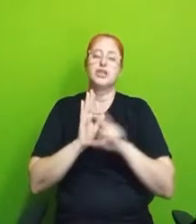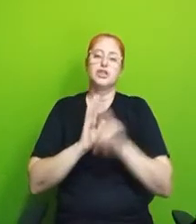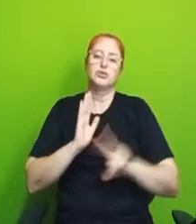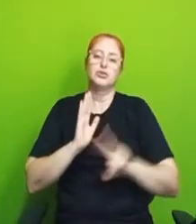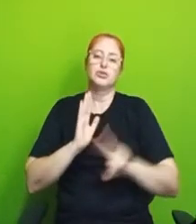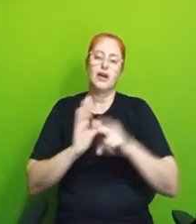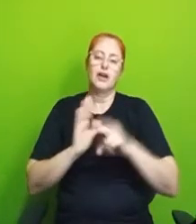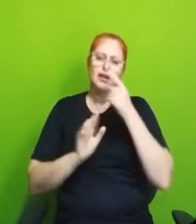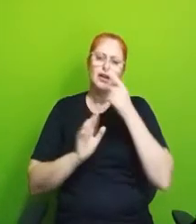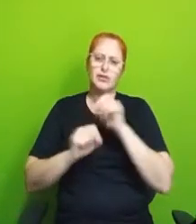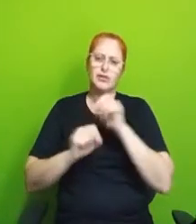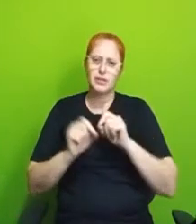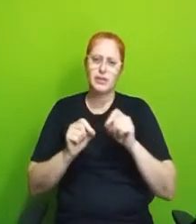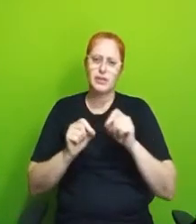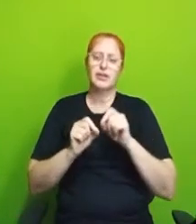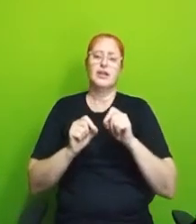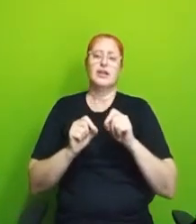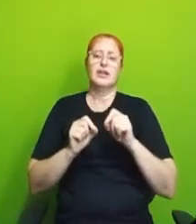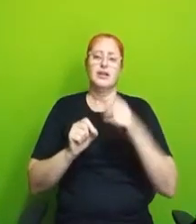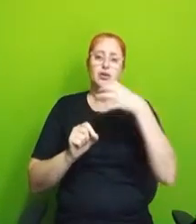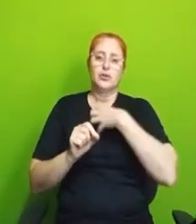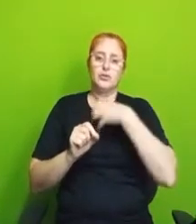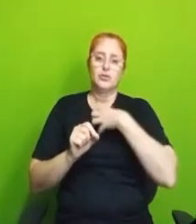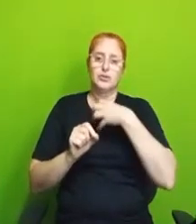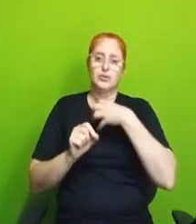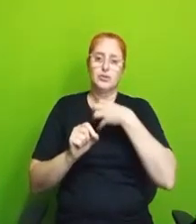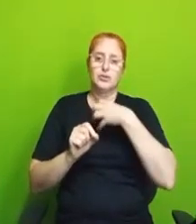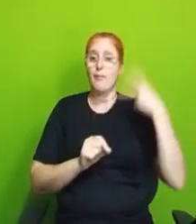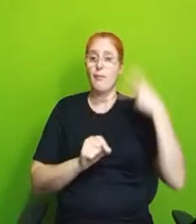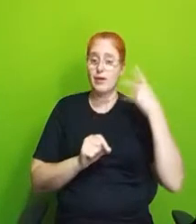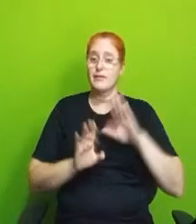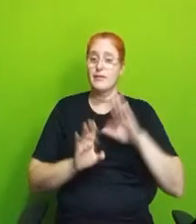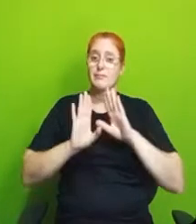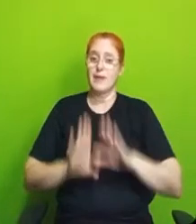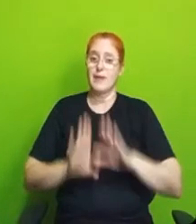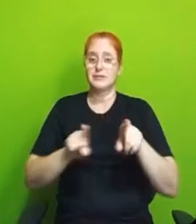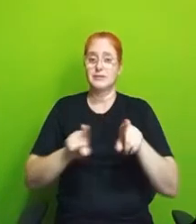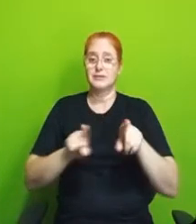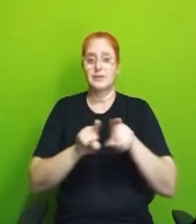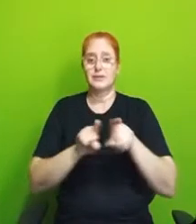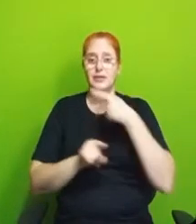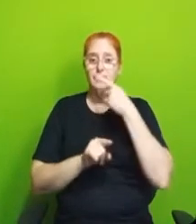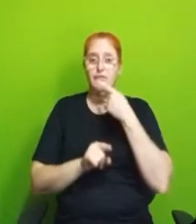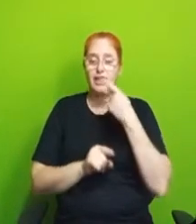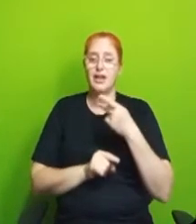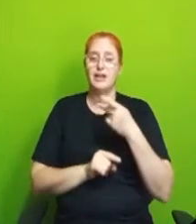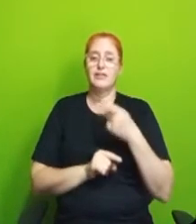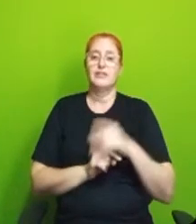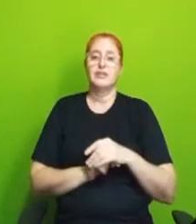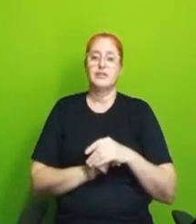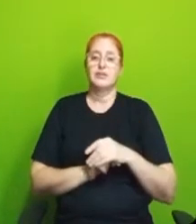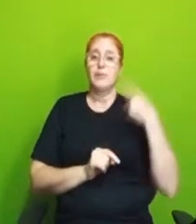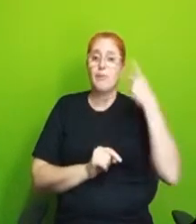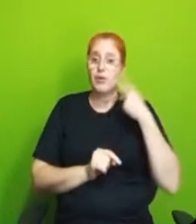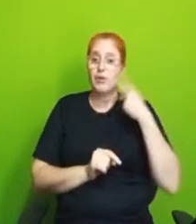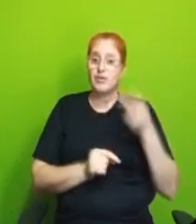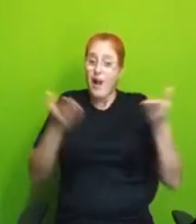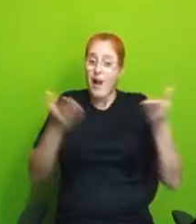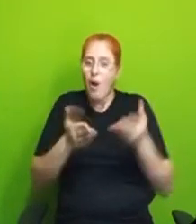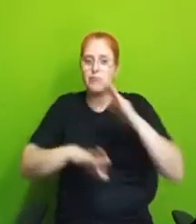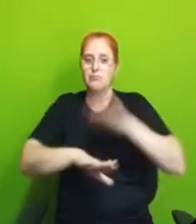tendência da política, mas que talvez não dissesse respeito só às políticas desse momento, talvez dissessem algo mais